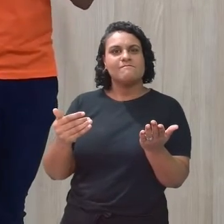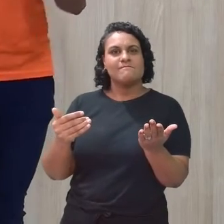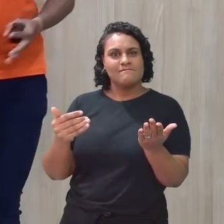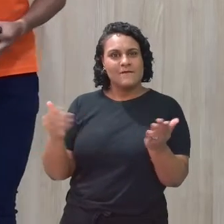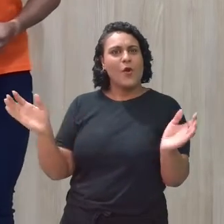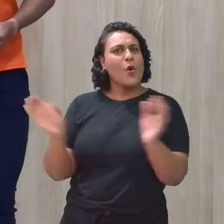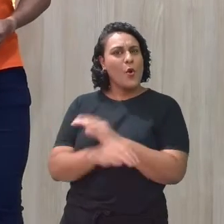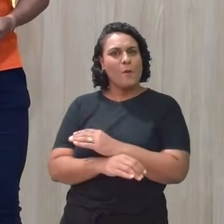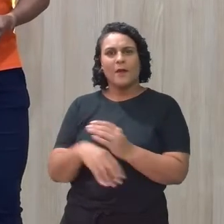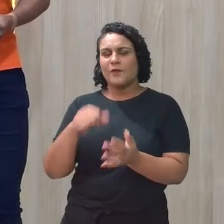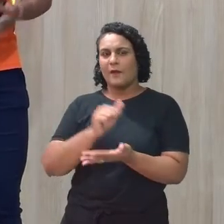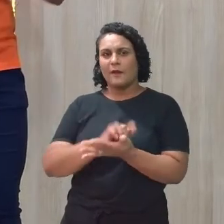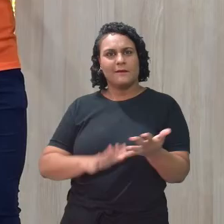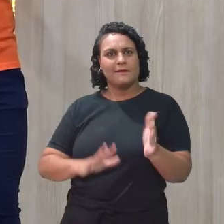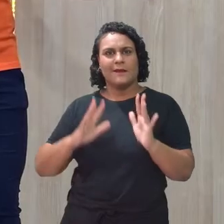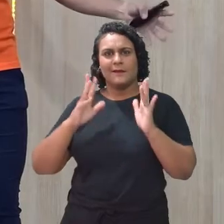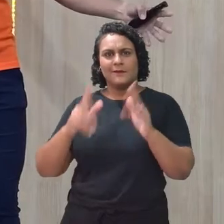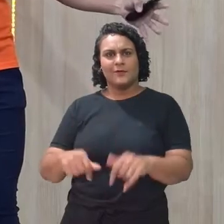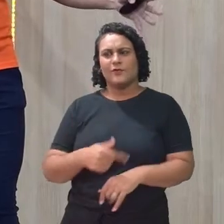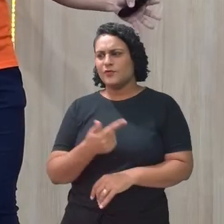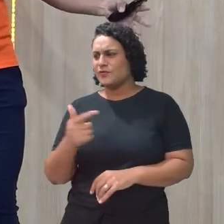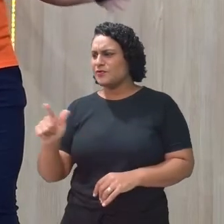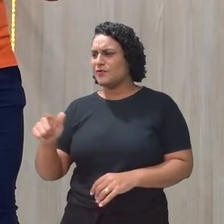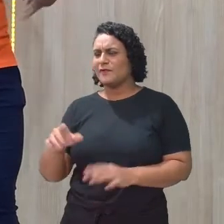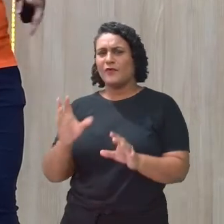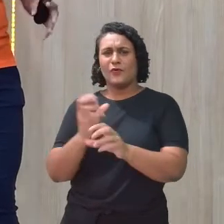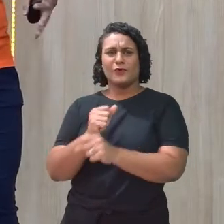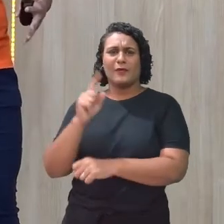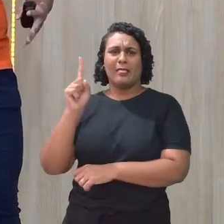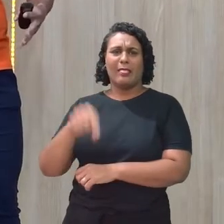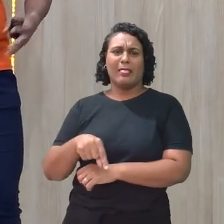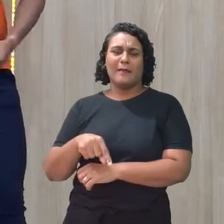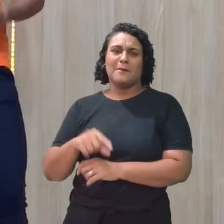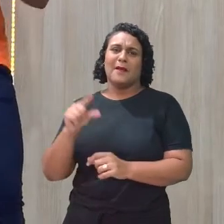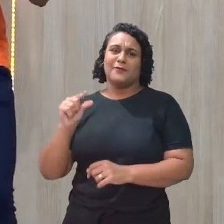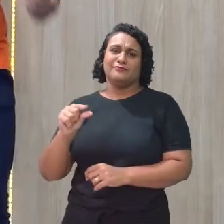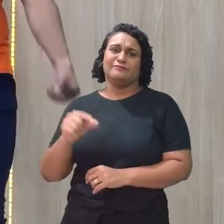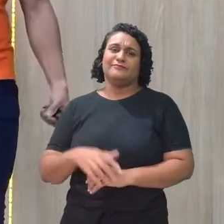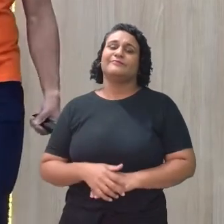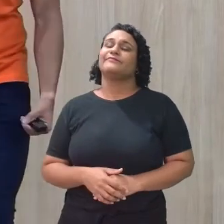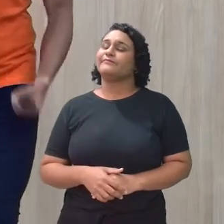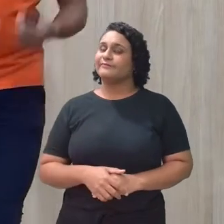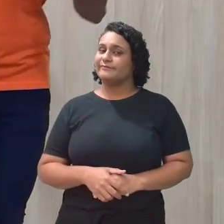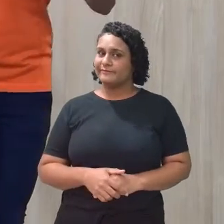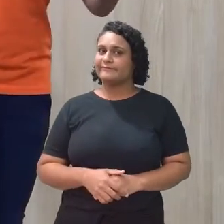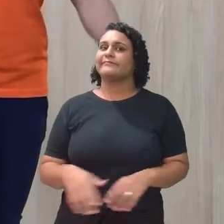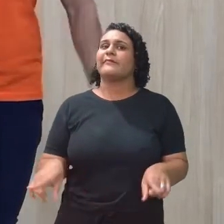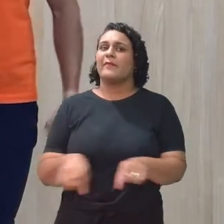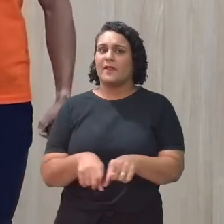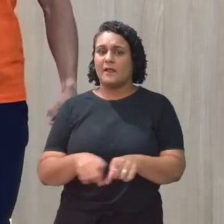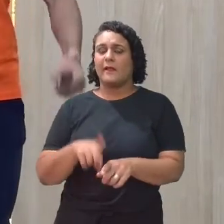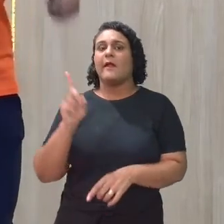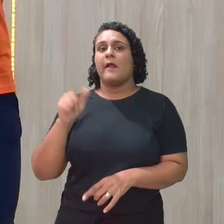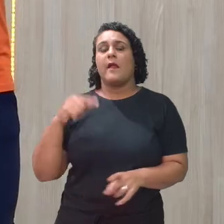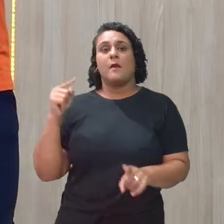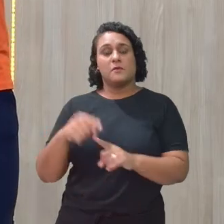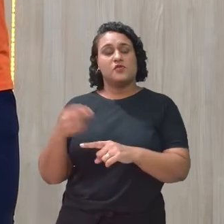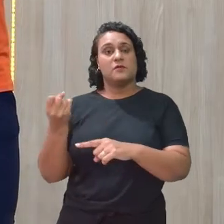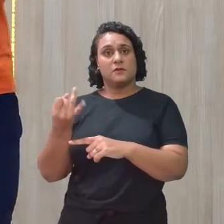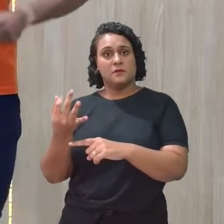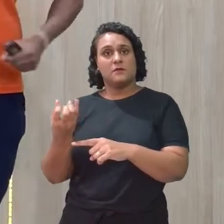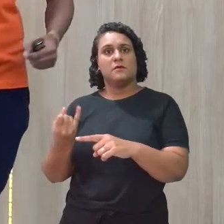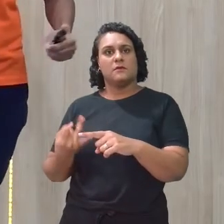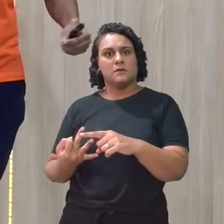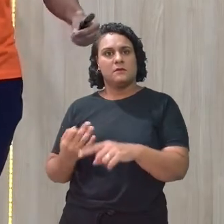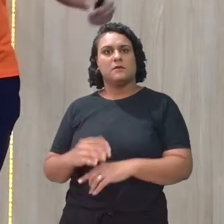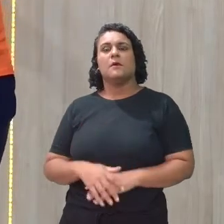fez as 10 e os outros ficou com nota baixa e você com a nota maior. Isso aí também é ideia de fração. Uma coisa